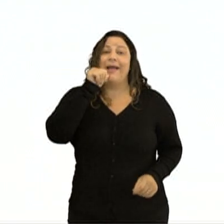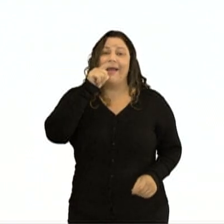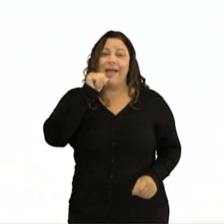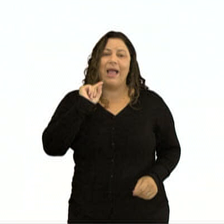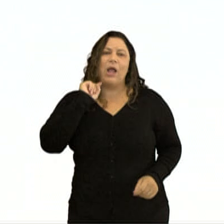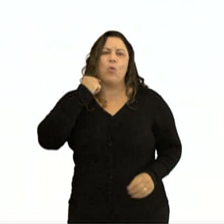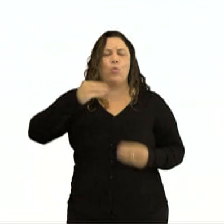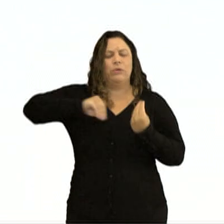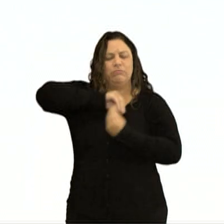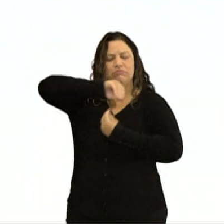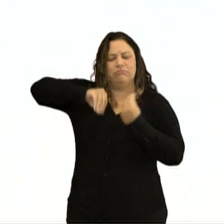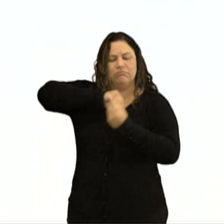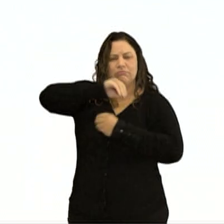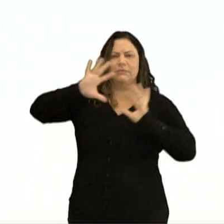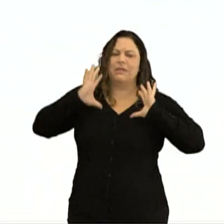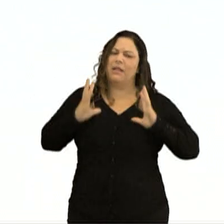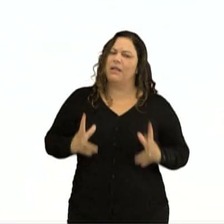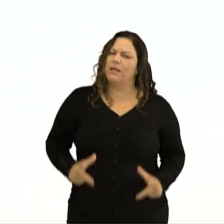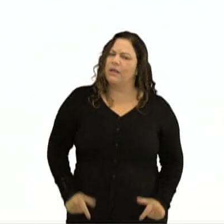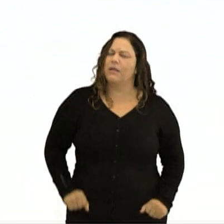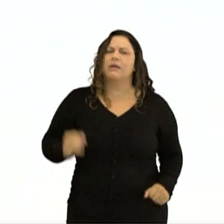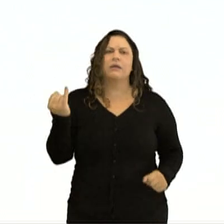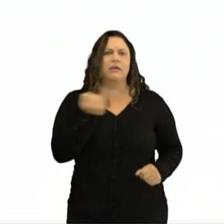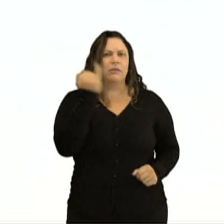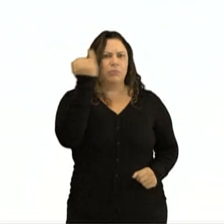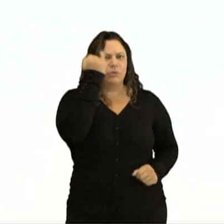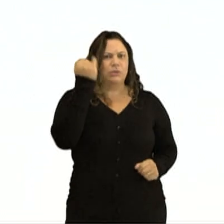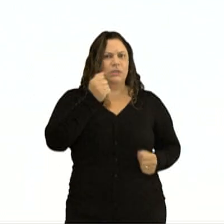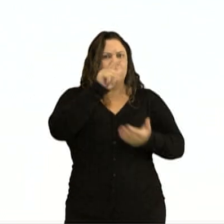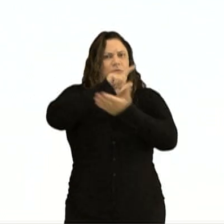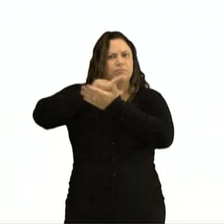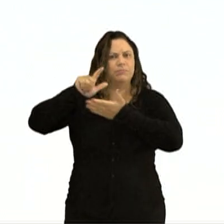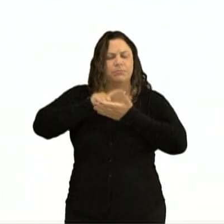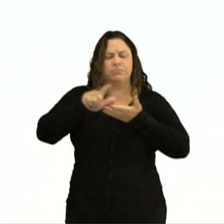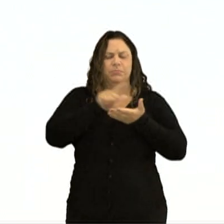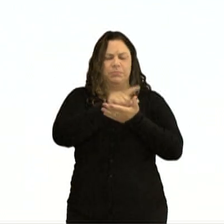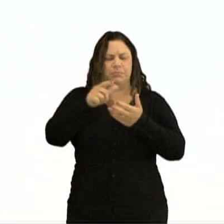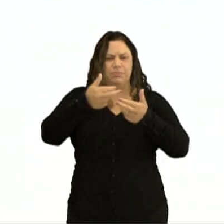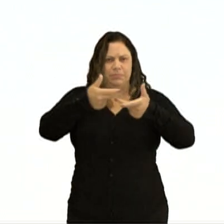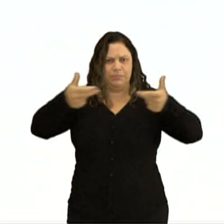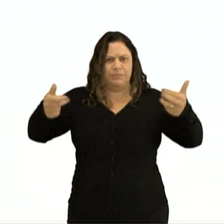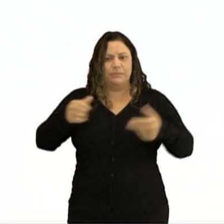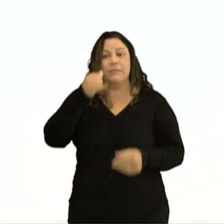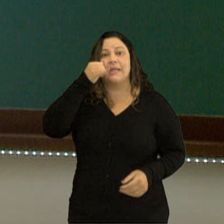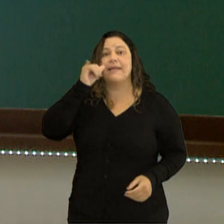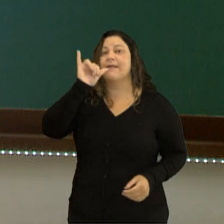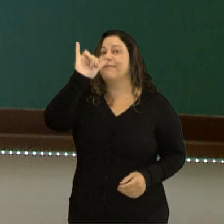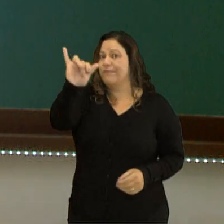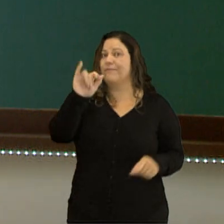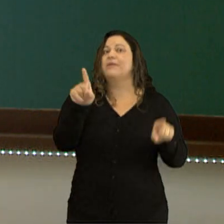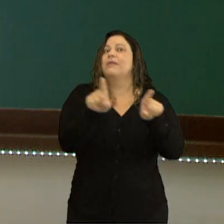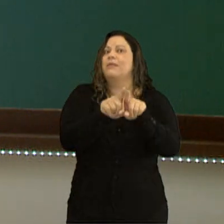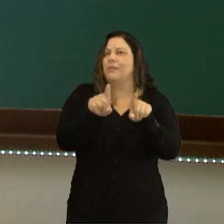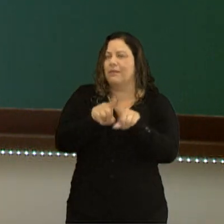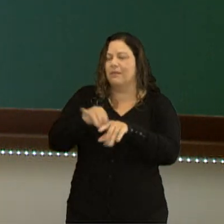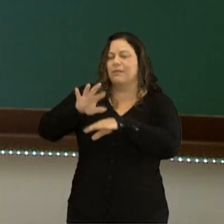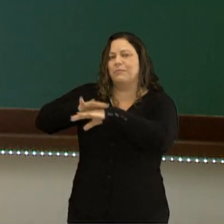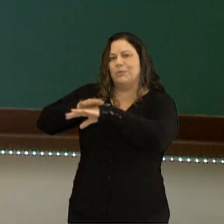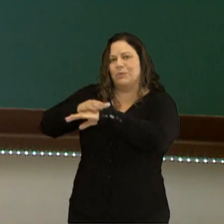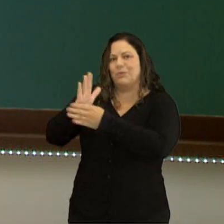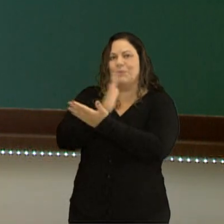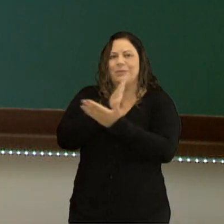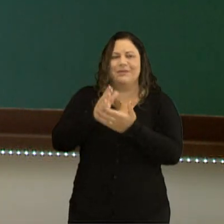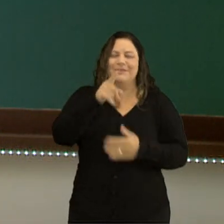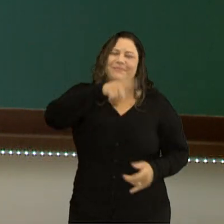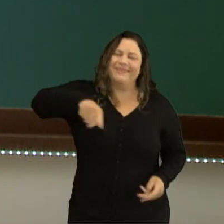contaminadas. Sobre a higienização, a importância da higiene do corpo e dos alimentos. E sobre a prevenção de algumas doenças. Eu